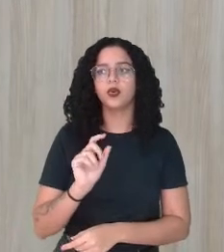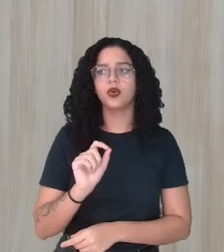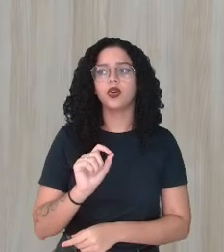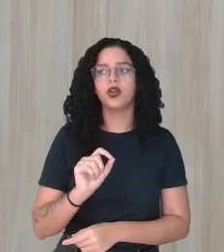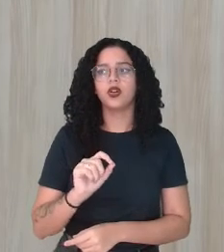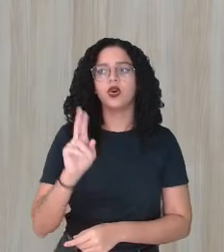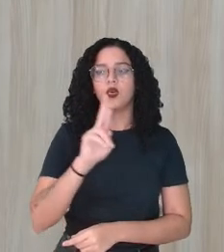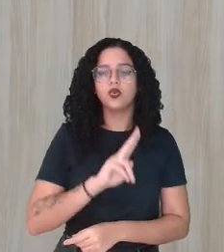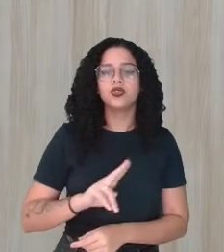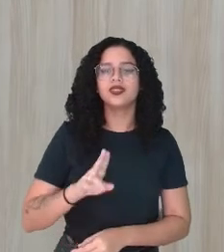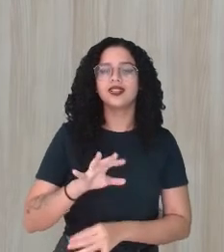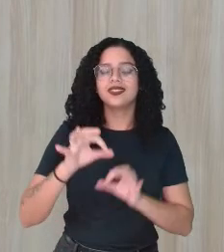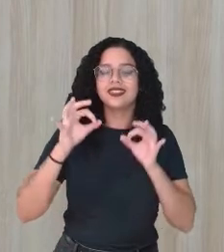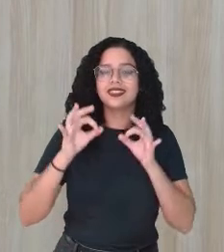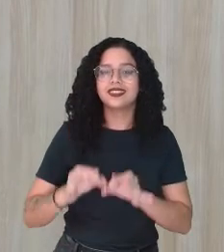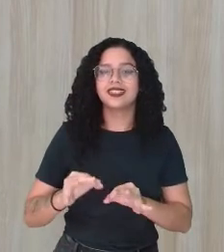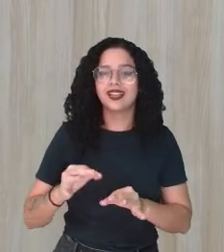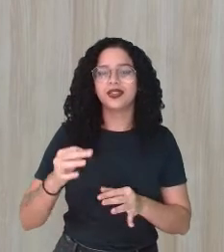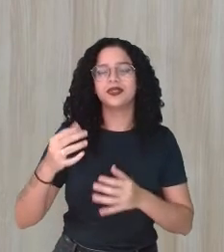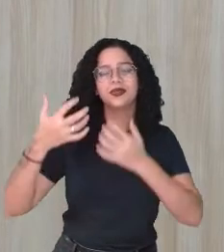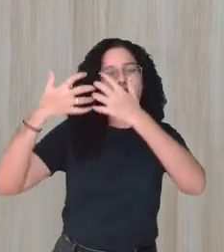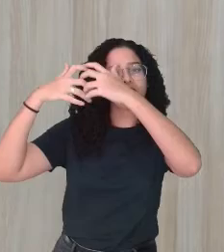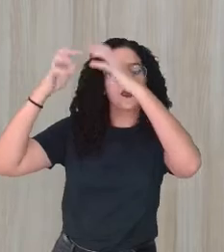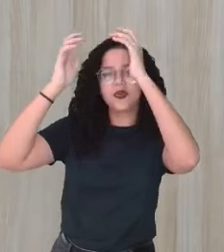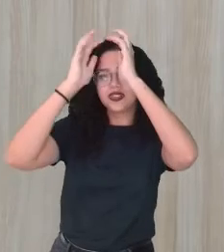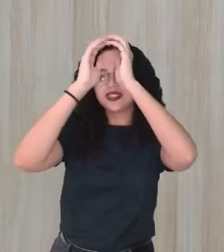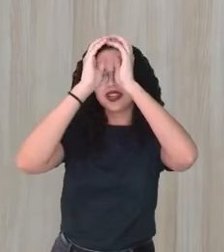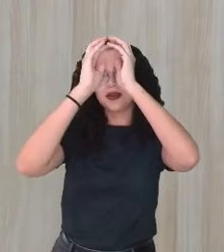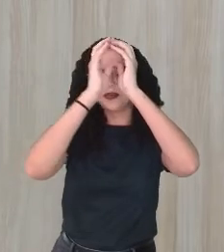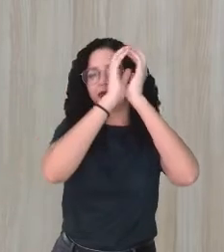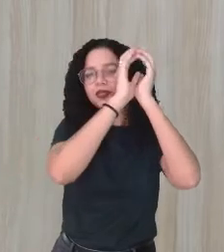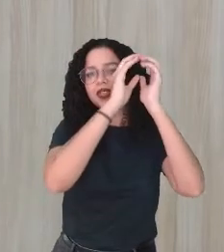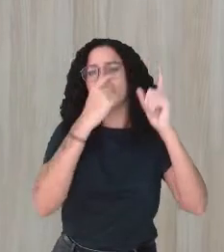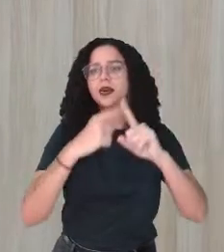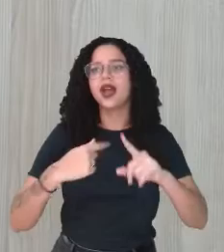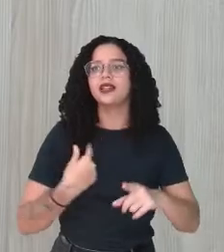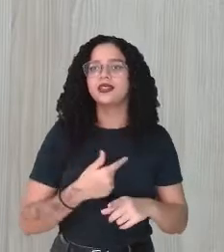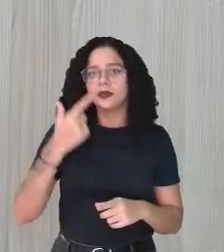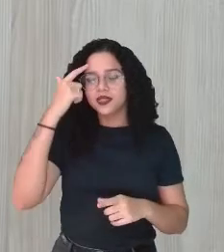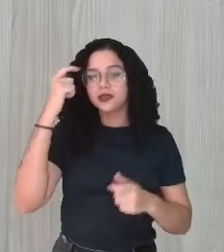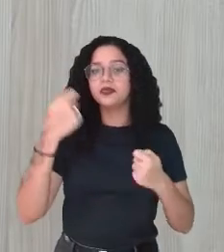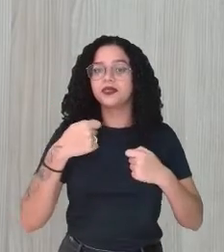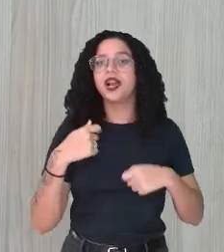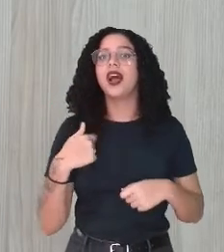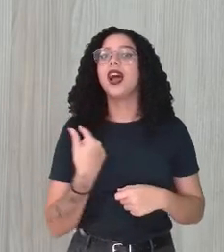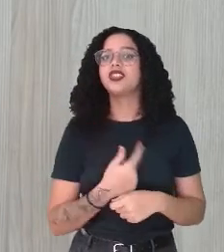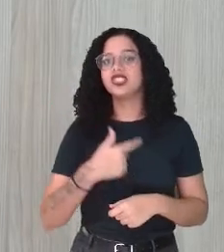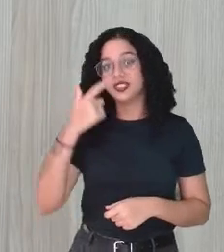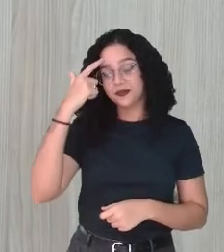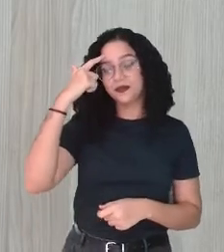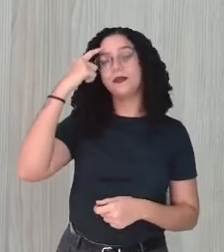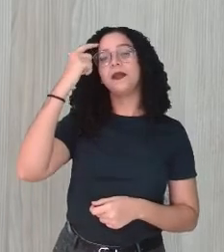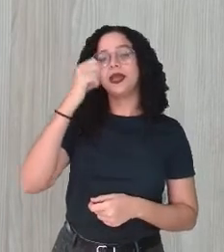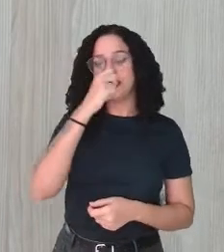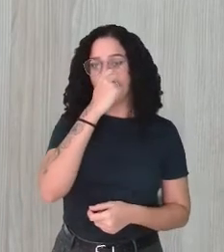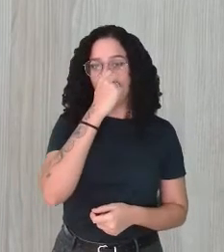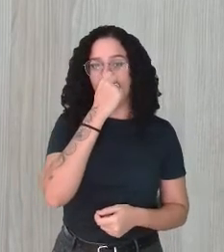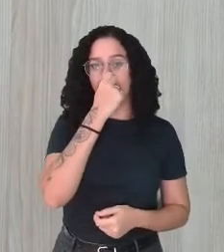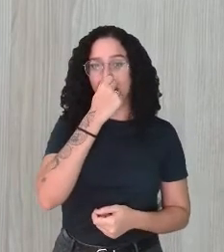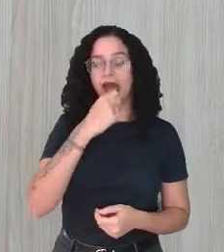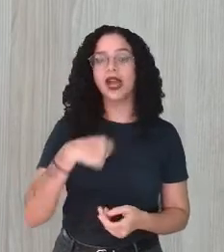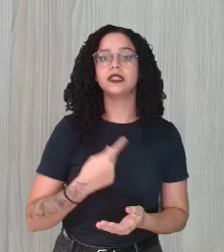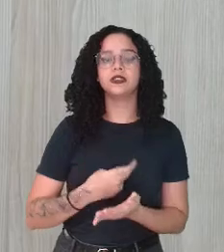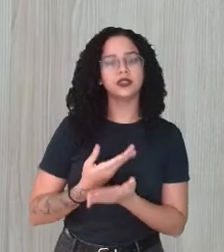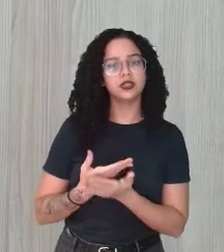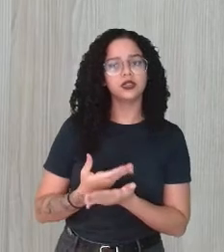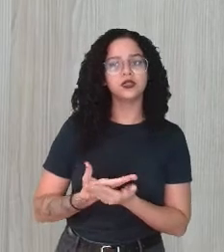direito o nosso cérebro, né? Pois é, e a gente pensar, né, porque somos seres racionais, né, como a gente mesmo estuda, e